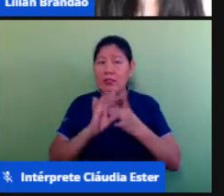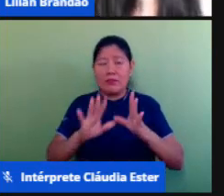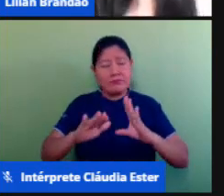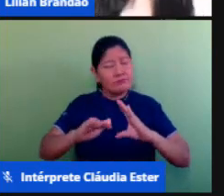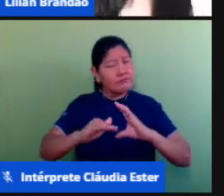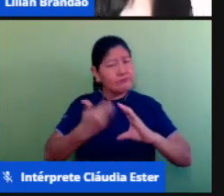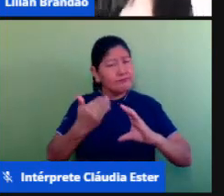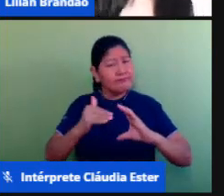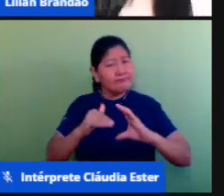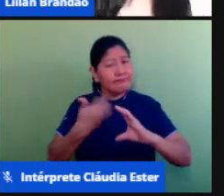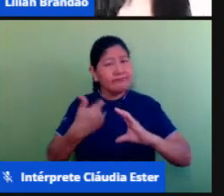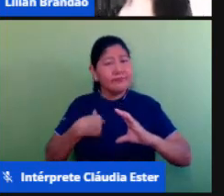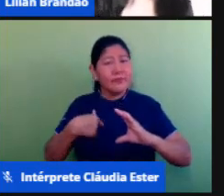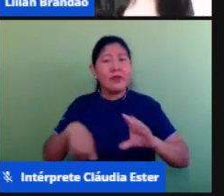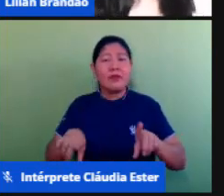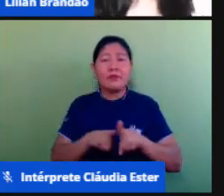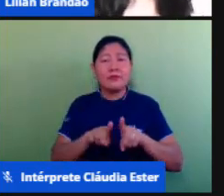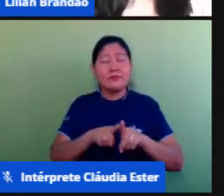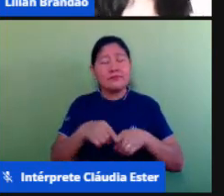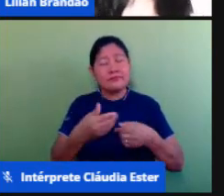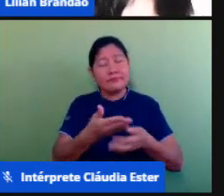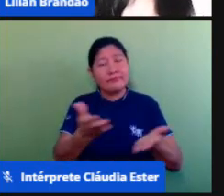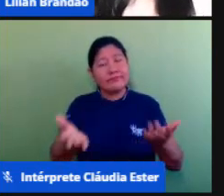grande abraço no coração de vocês.